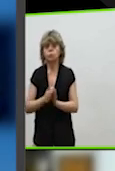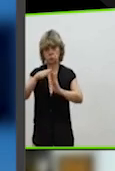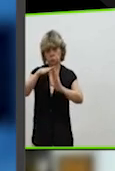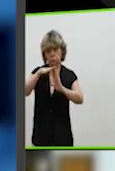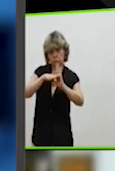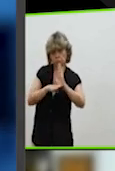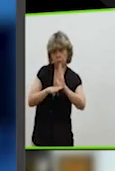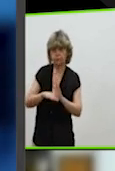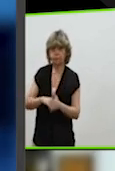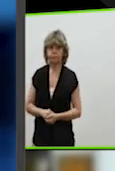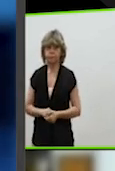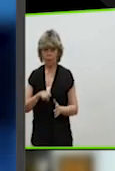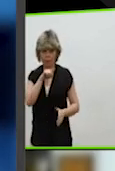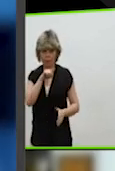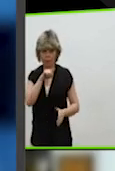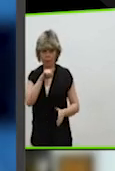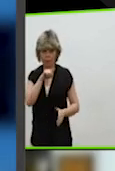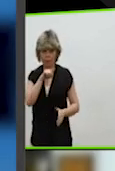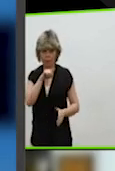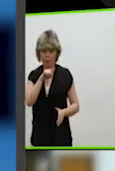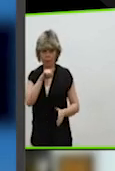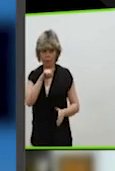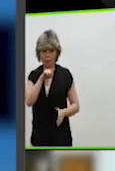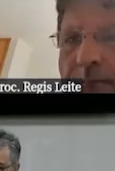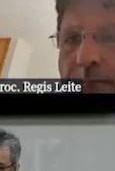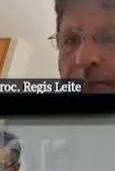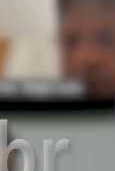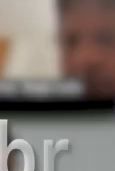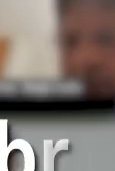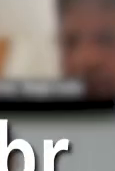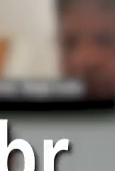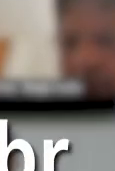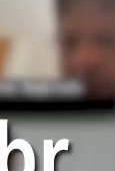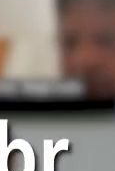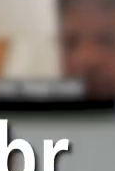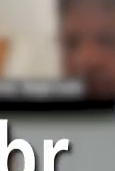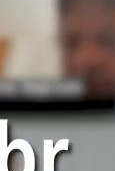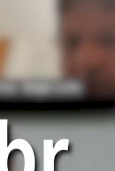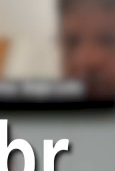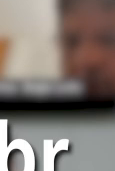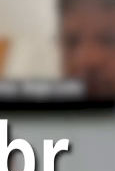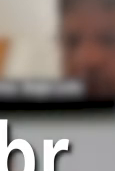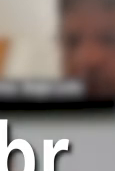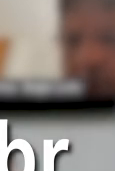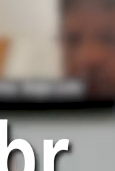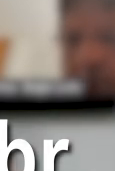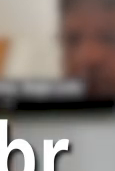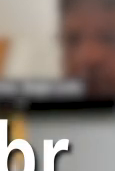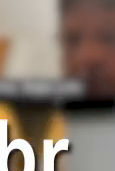de concurso público, processo seletivo, balancetes, dentre outros. A sessão pode ser